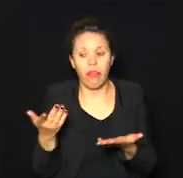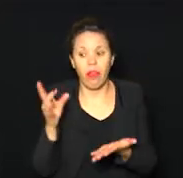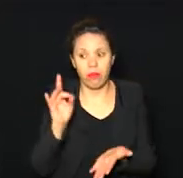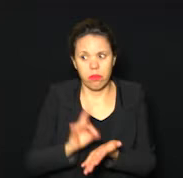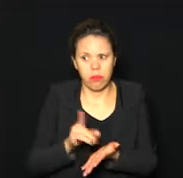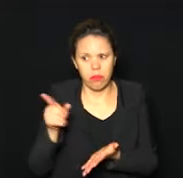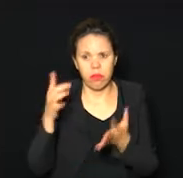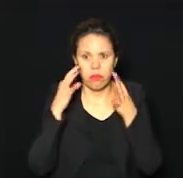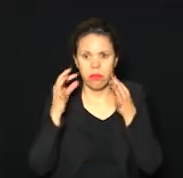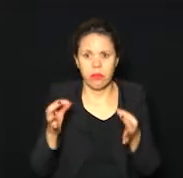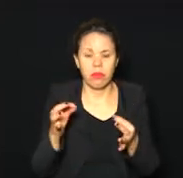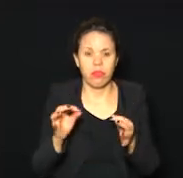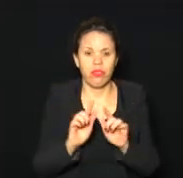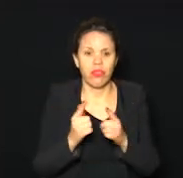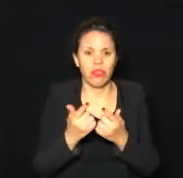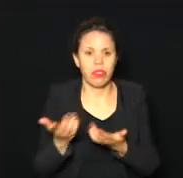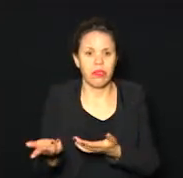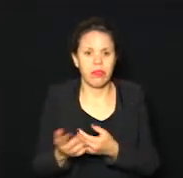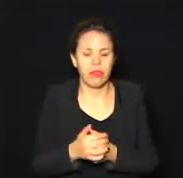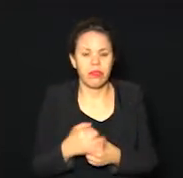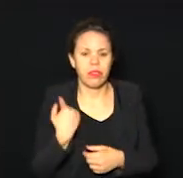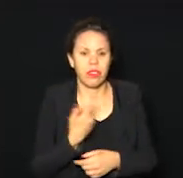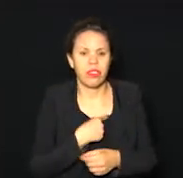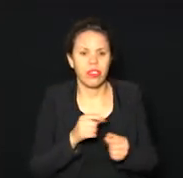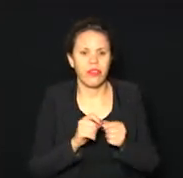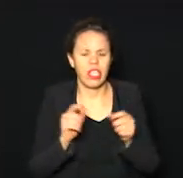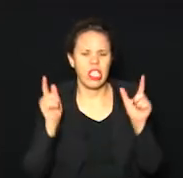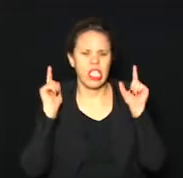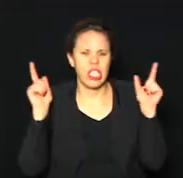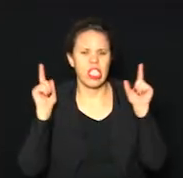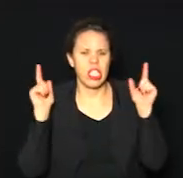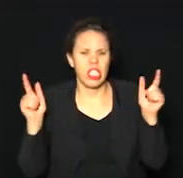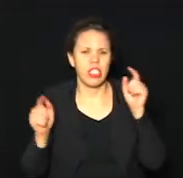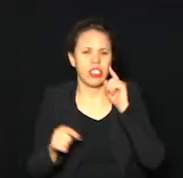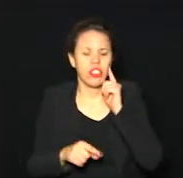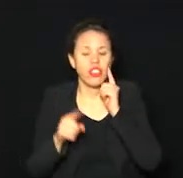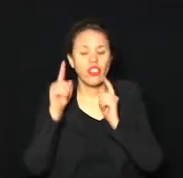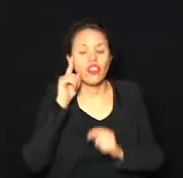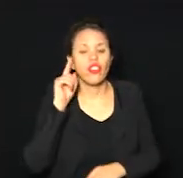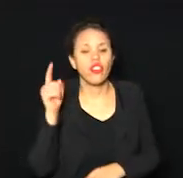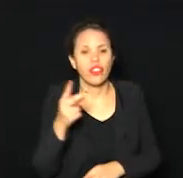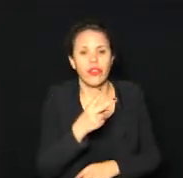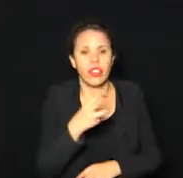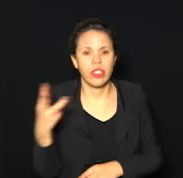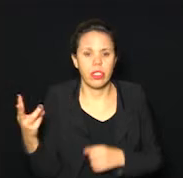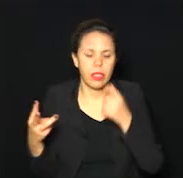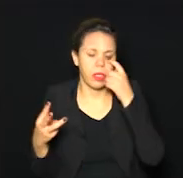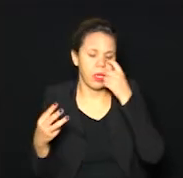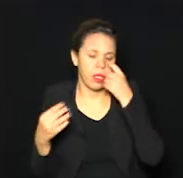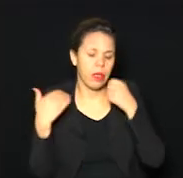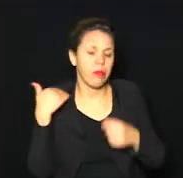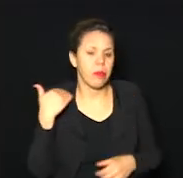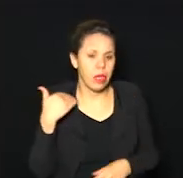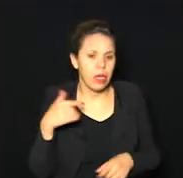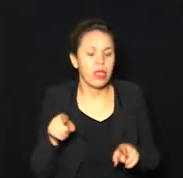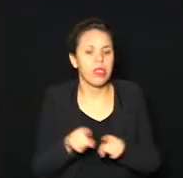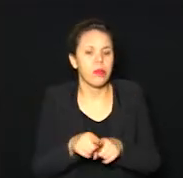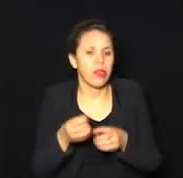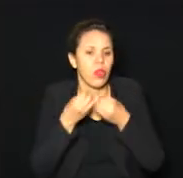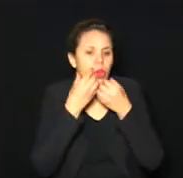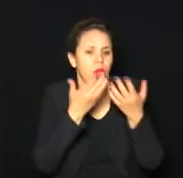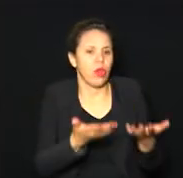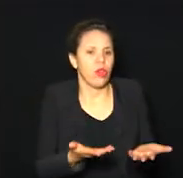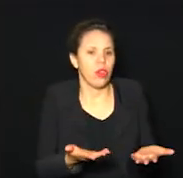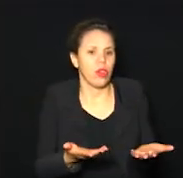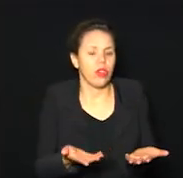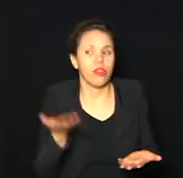chamar a atenção dessa gestão. A gente fez uma manifestação no dia 23, Mariana também comentou sobre isso no último